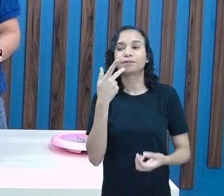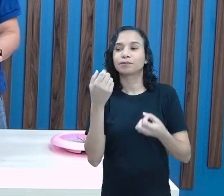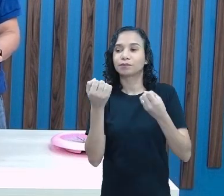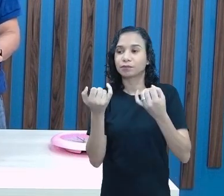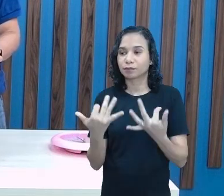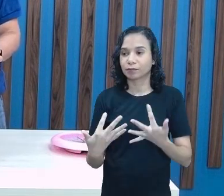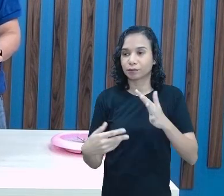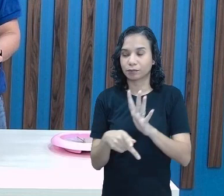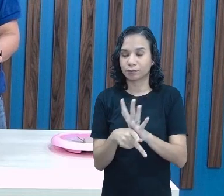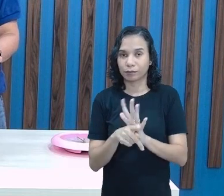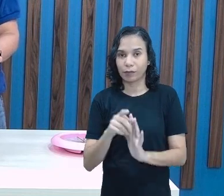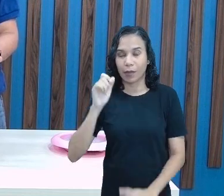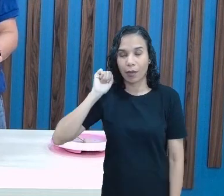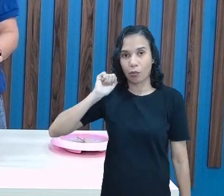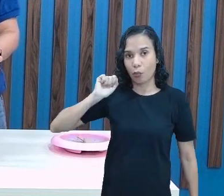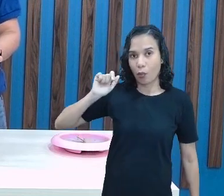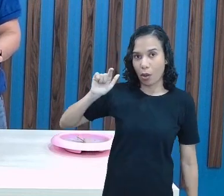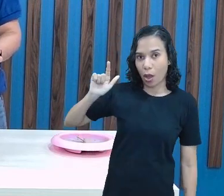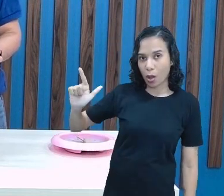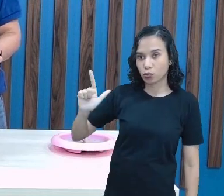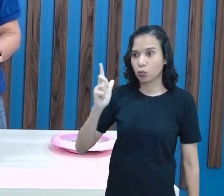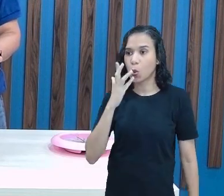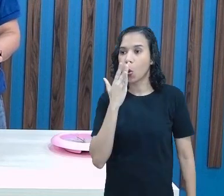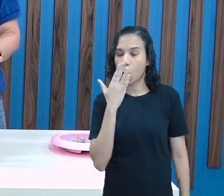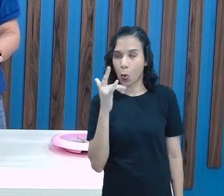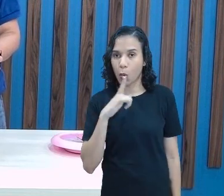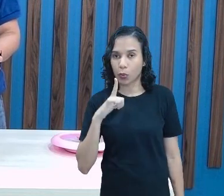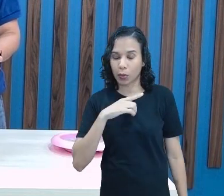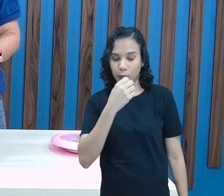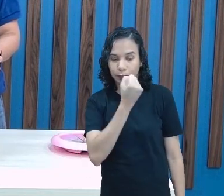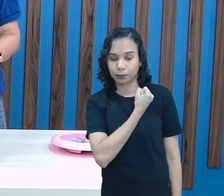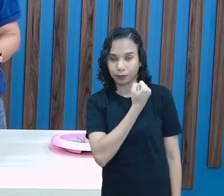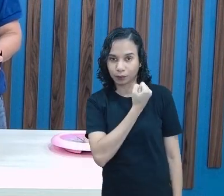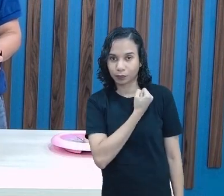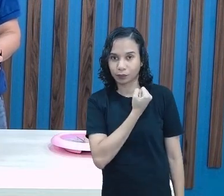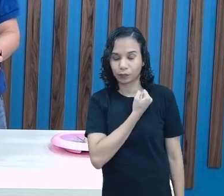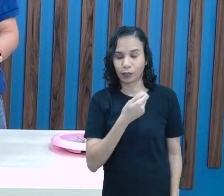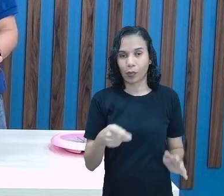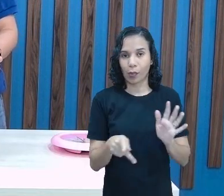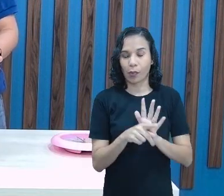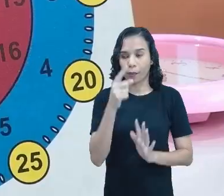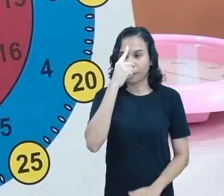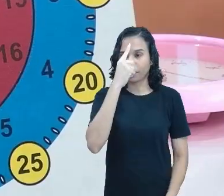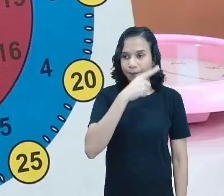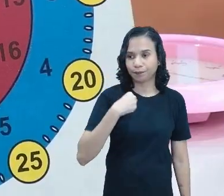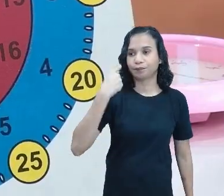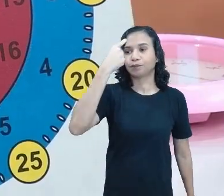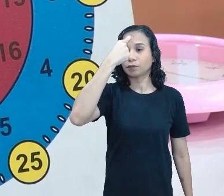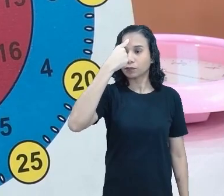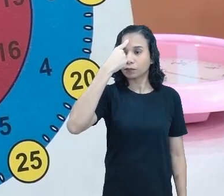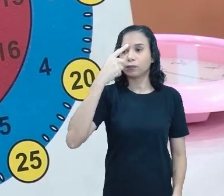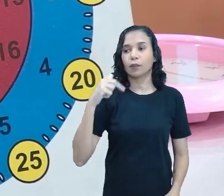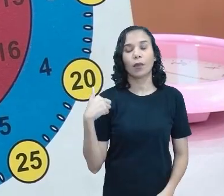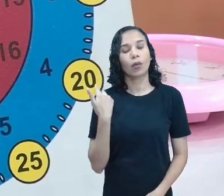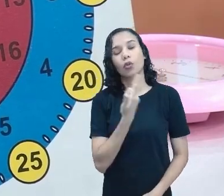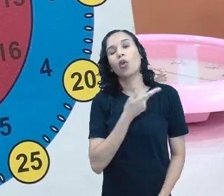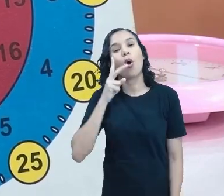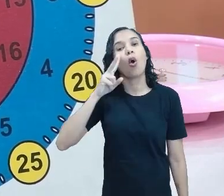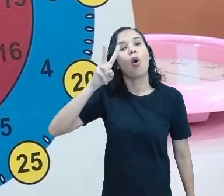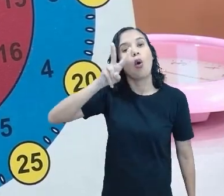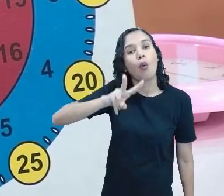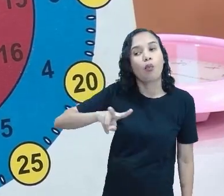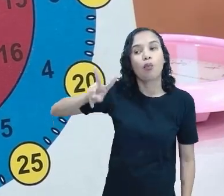para vocês, aqui nessa cor azul, eu tenho os números que vão marcar as horas. E quando a gente